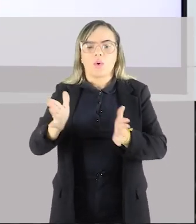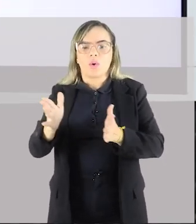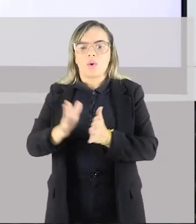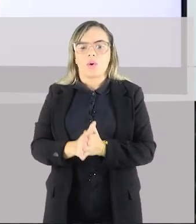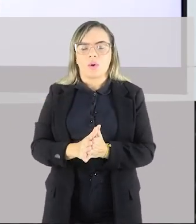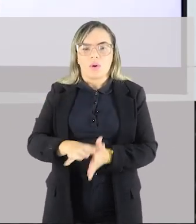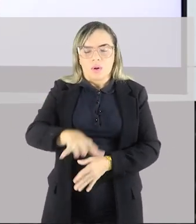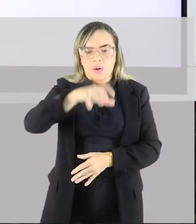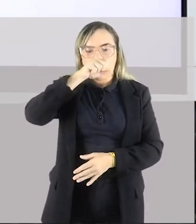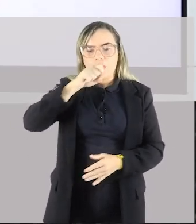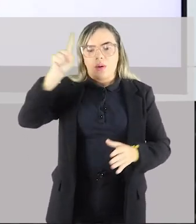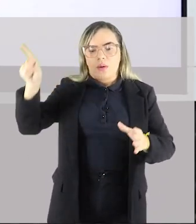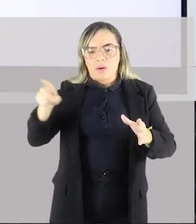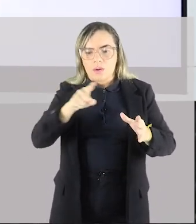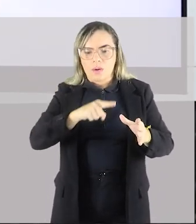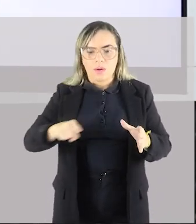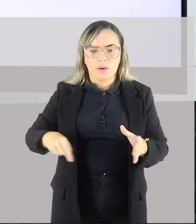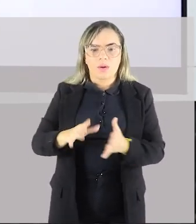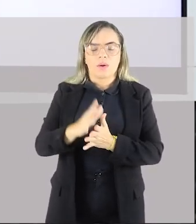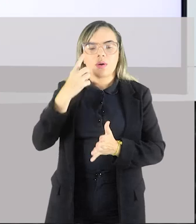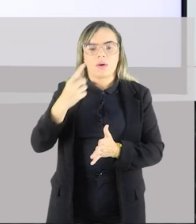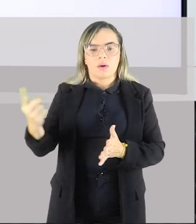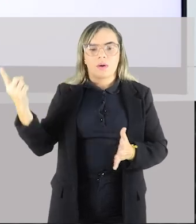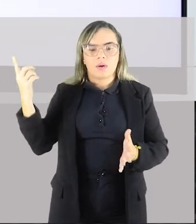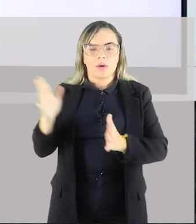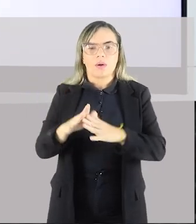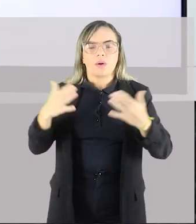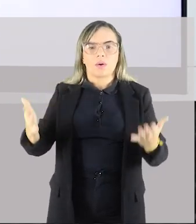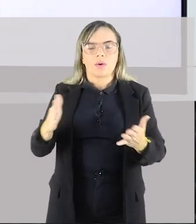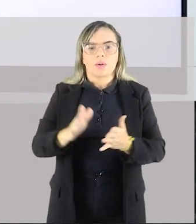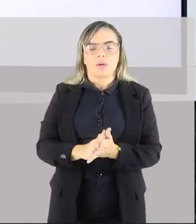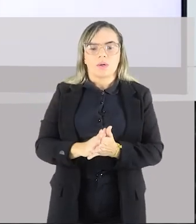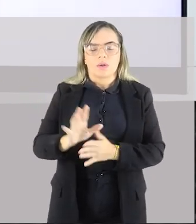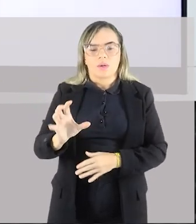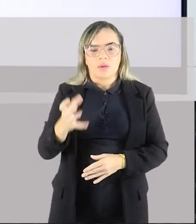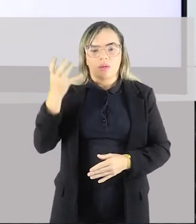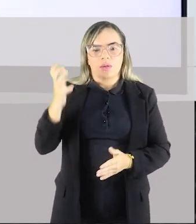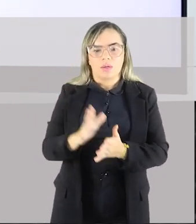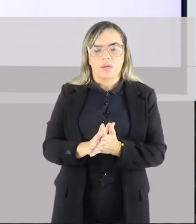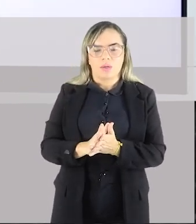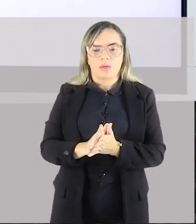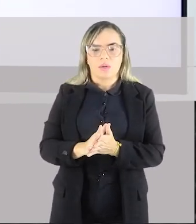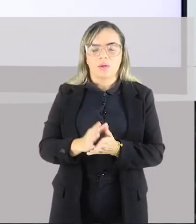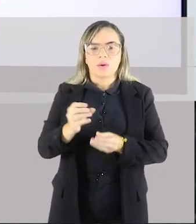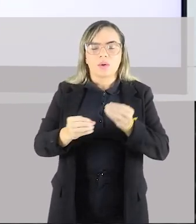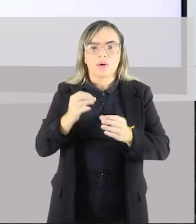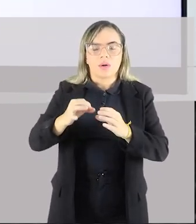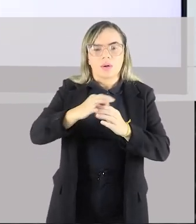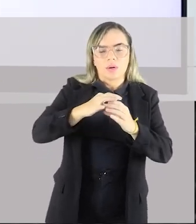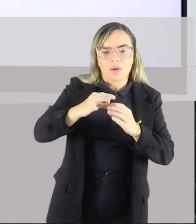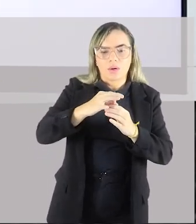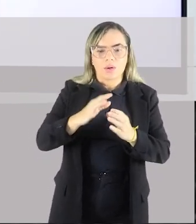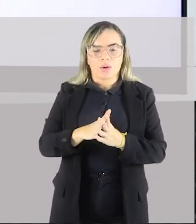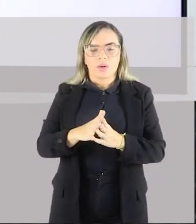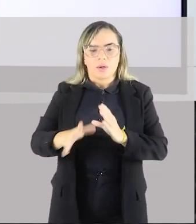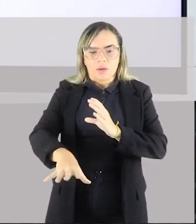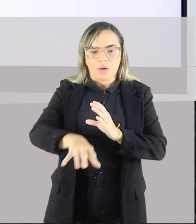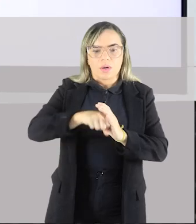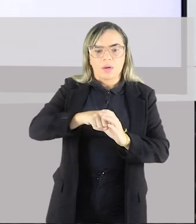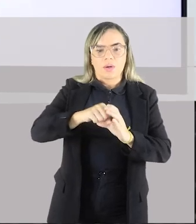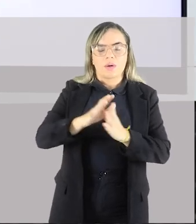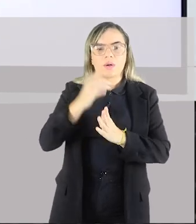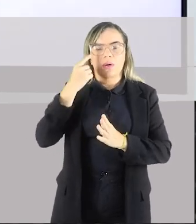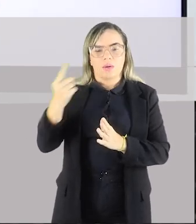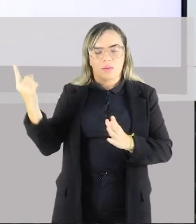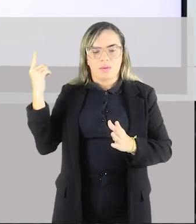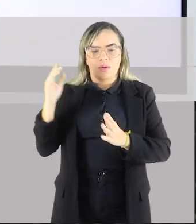cadeia respiratória, tá? Na cadeia respiratória, que vai estar ocorrendo numa organela, que a gente vai chamar de mitocôndria,